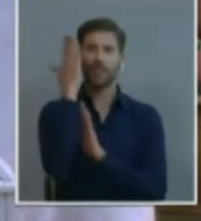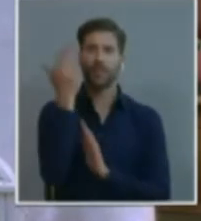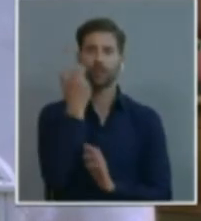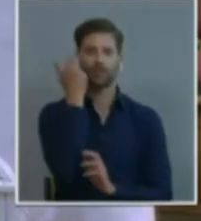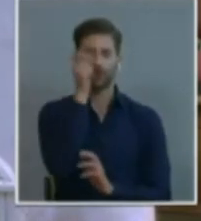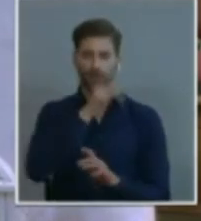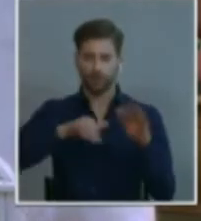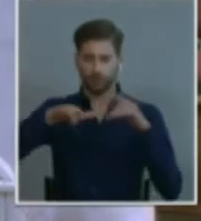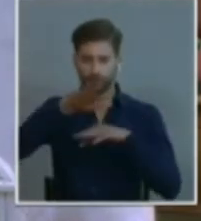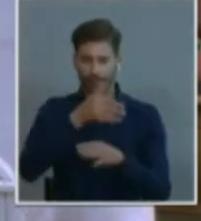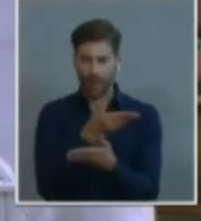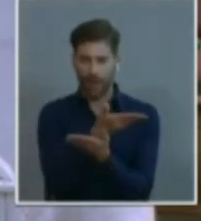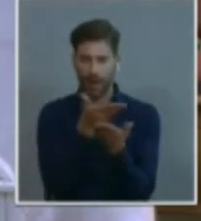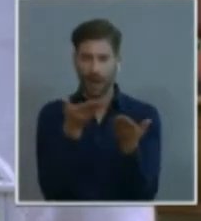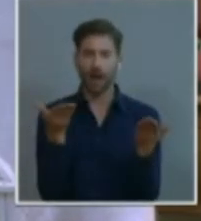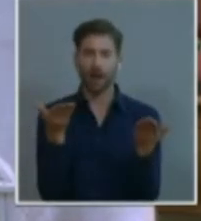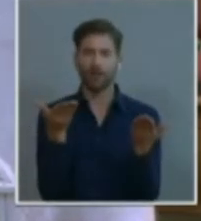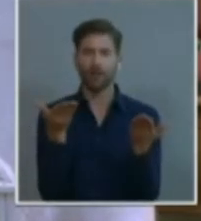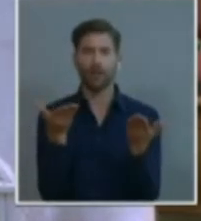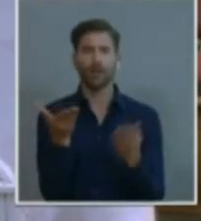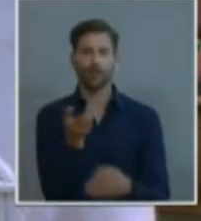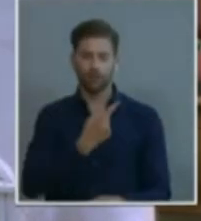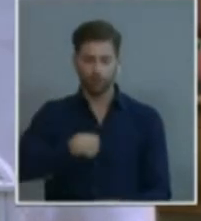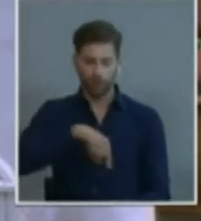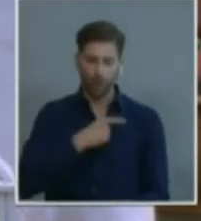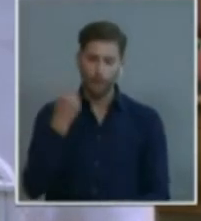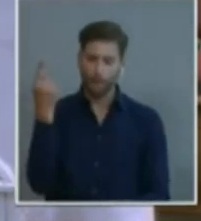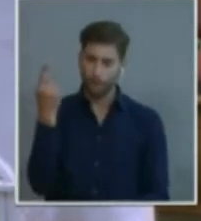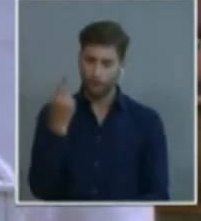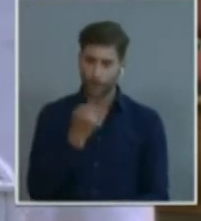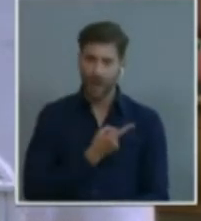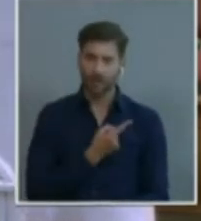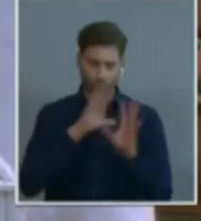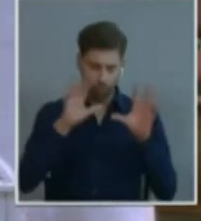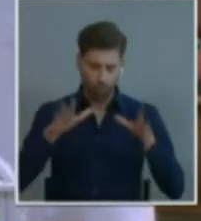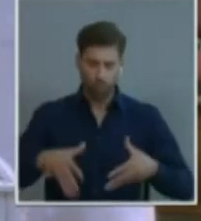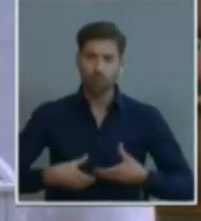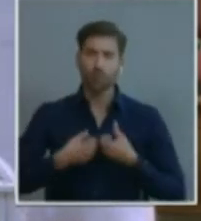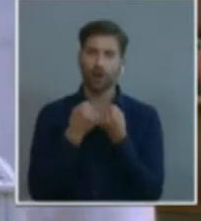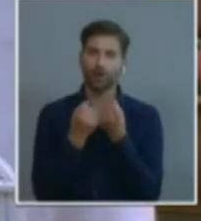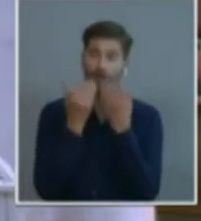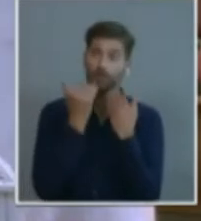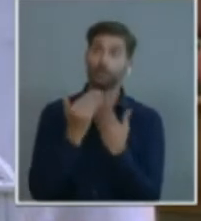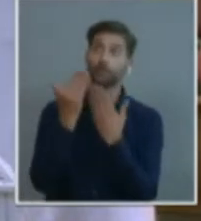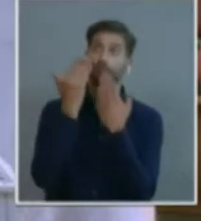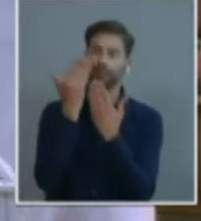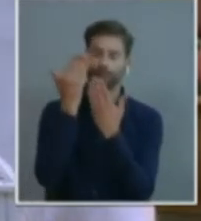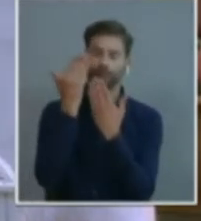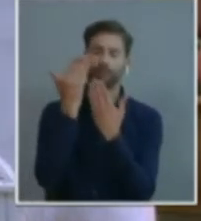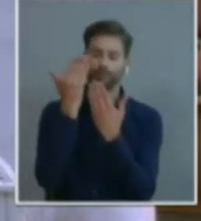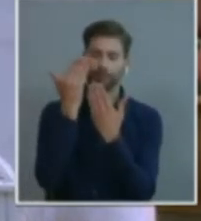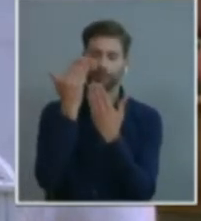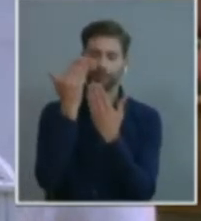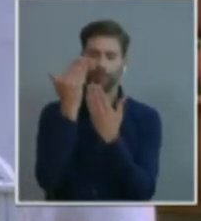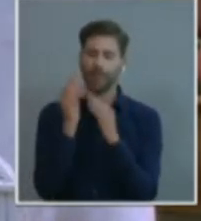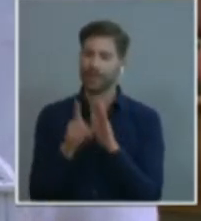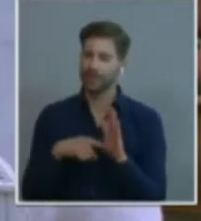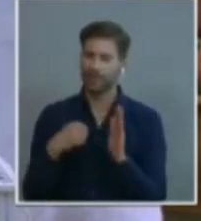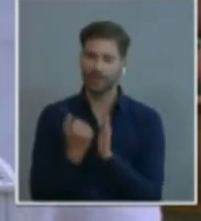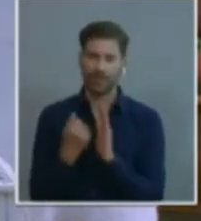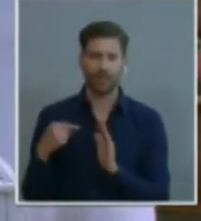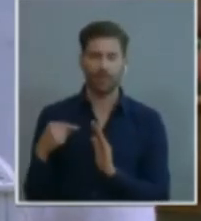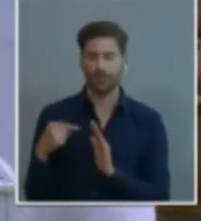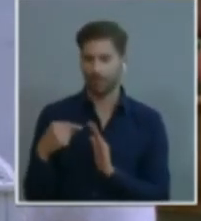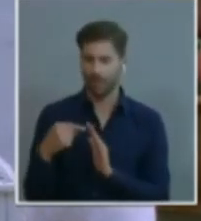onipotente, é verdadeiramente nosso dever, é nossa salvação dar-vos graças, sempre e em toda a